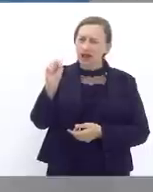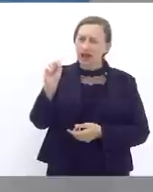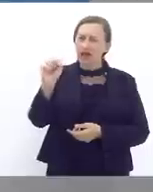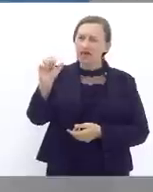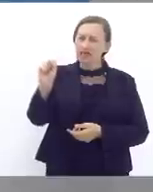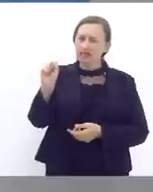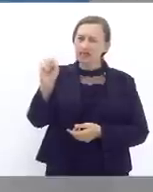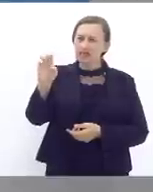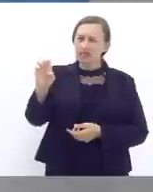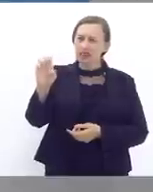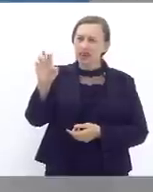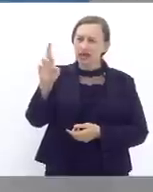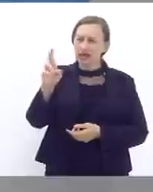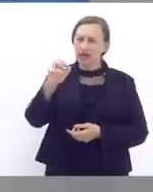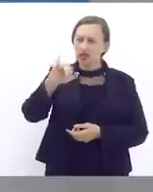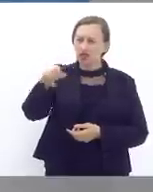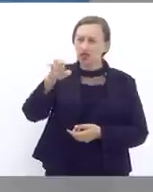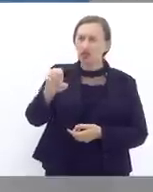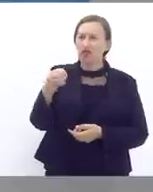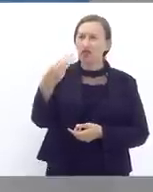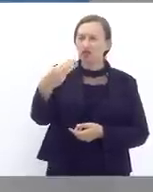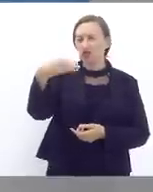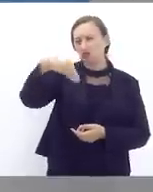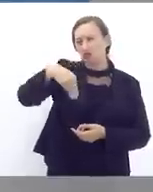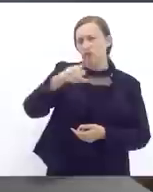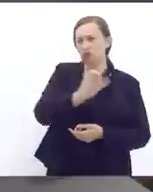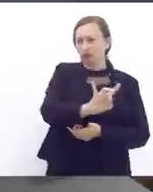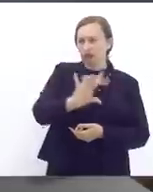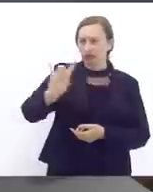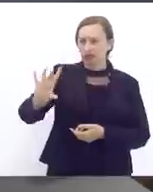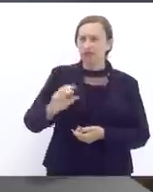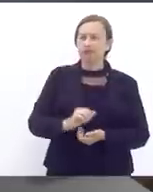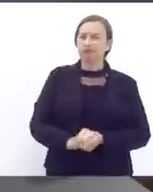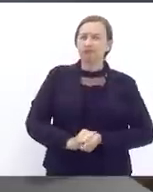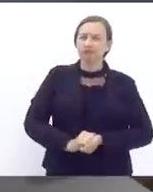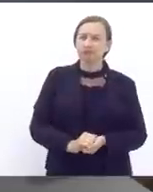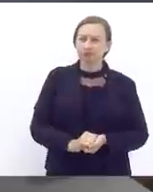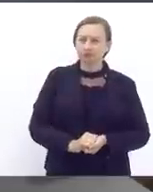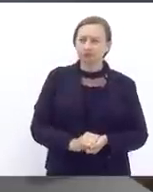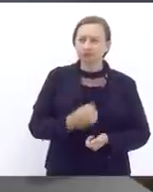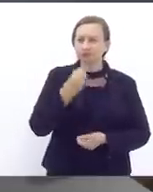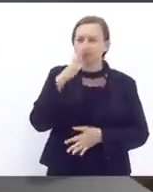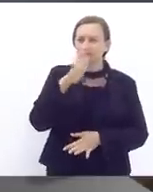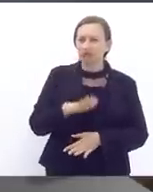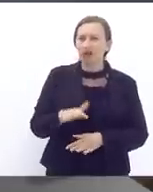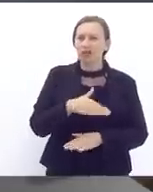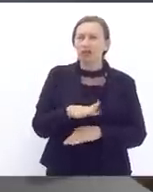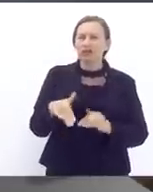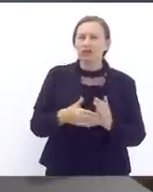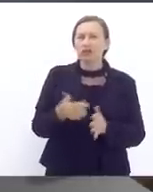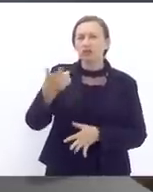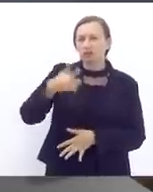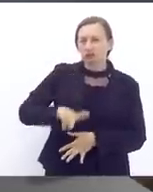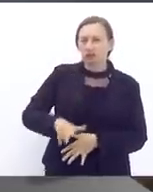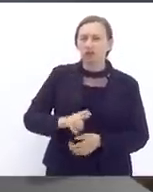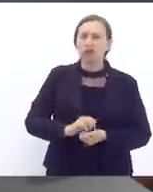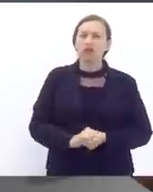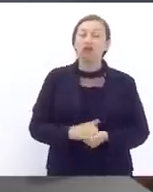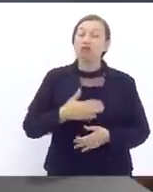Edvaldo Mendes três minutos para cada um por favor bom Boa tarde a todos mais uma vez